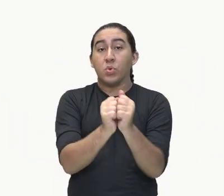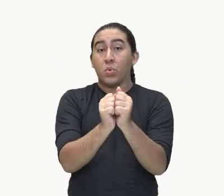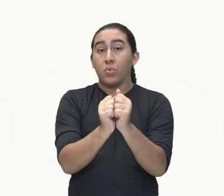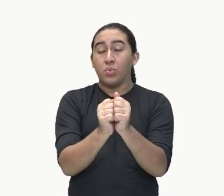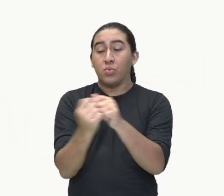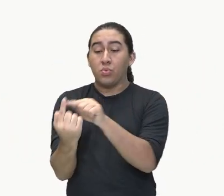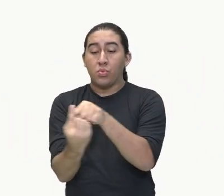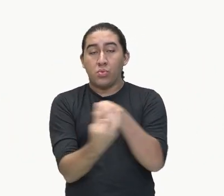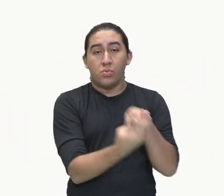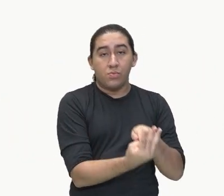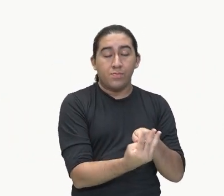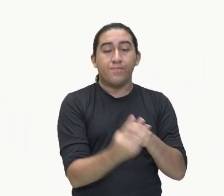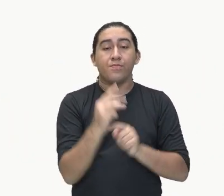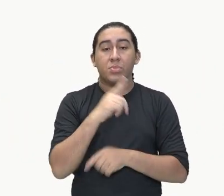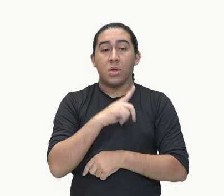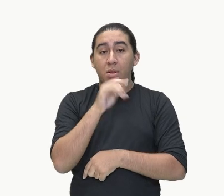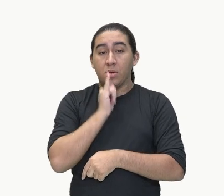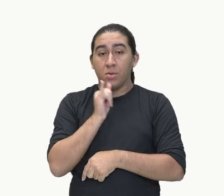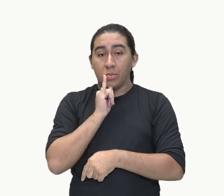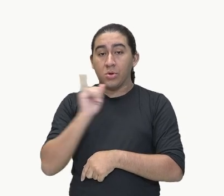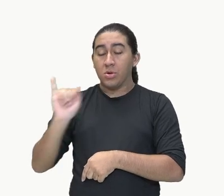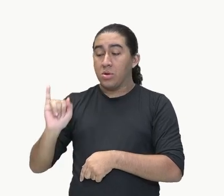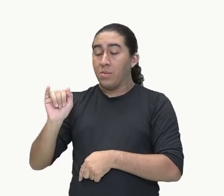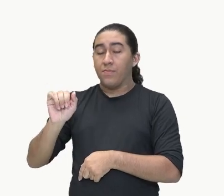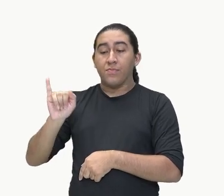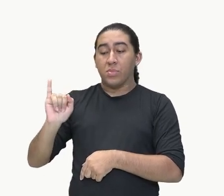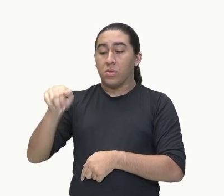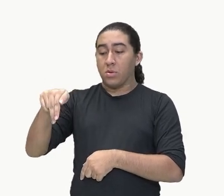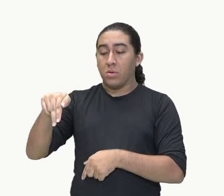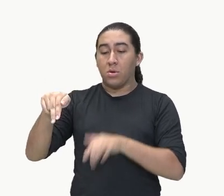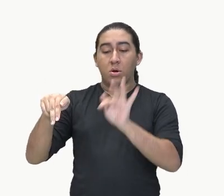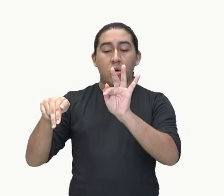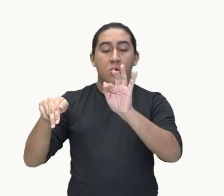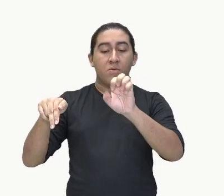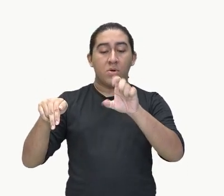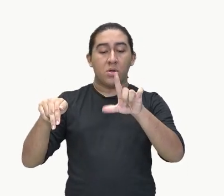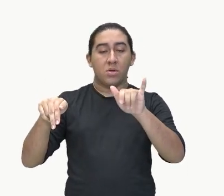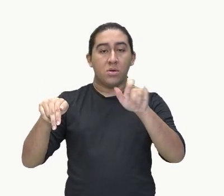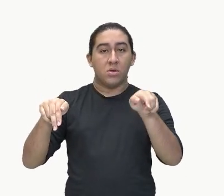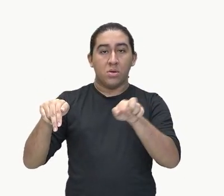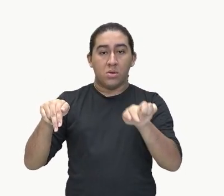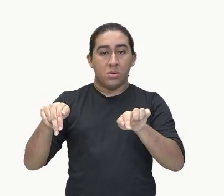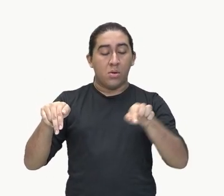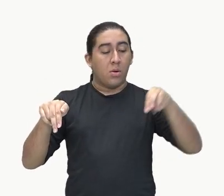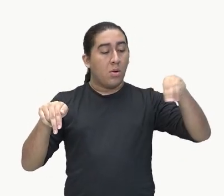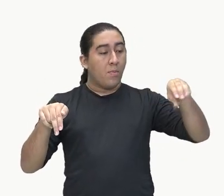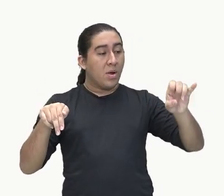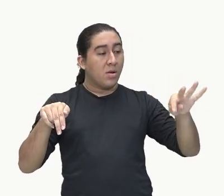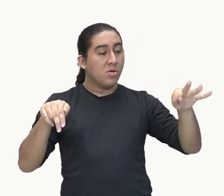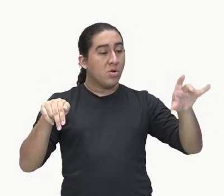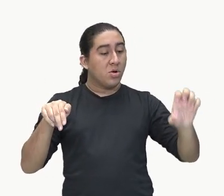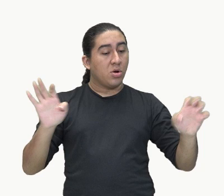infelizmente, eu tenho um prefixo, tenho radical e depois o sufixo.